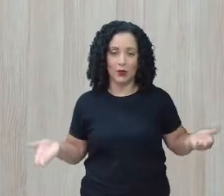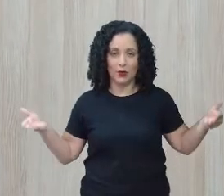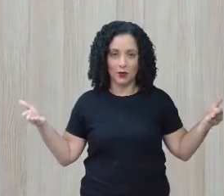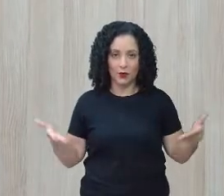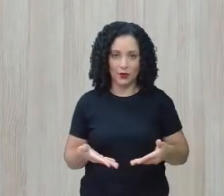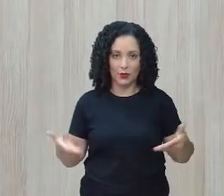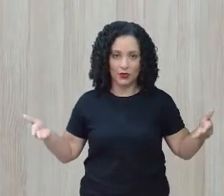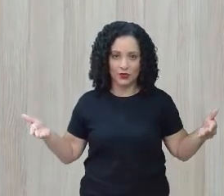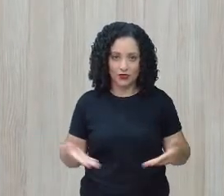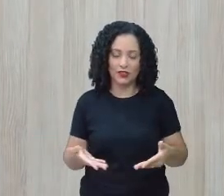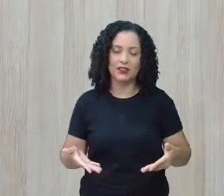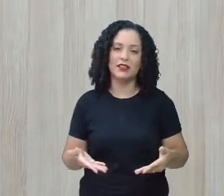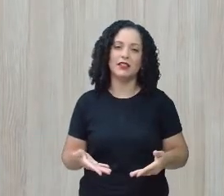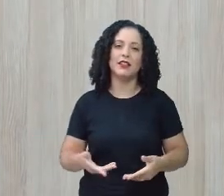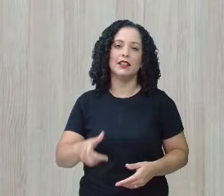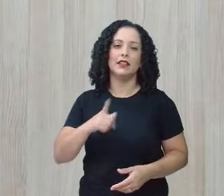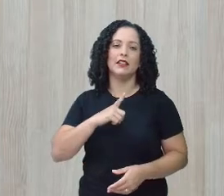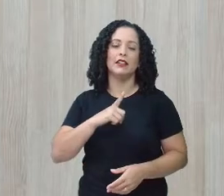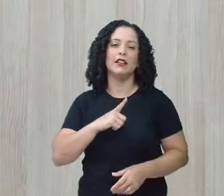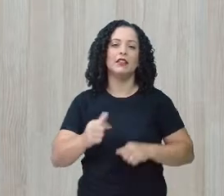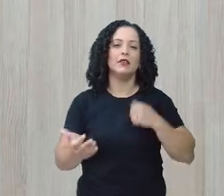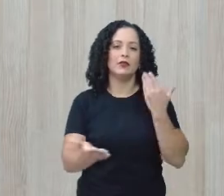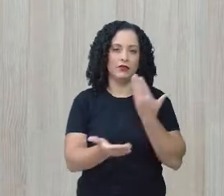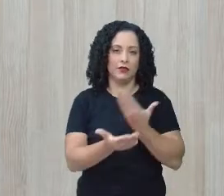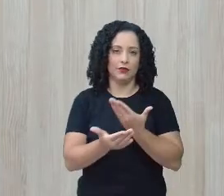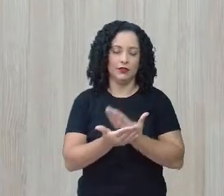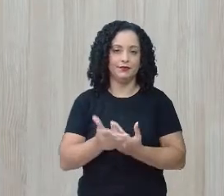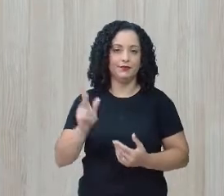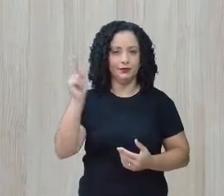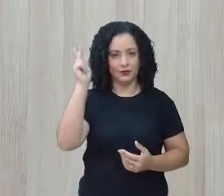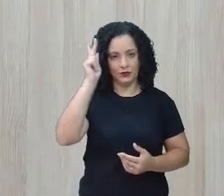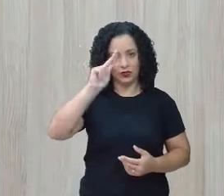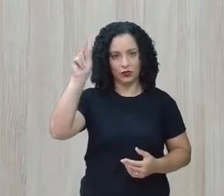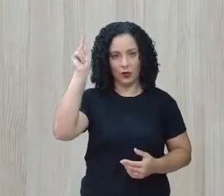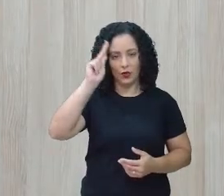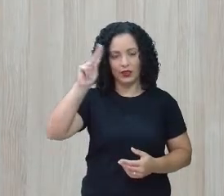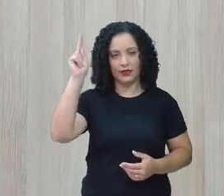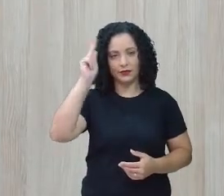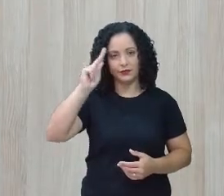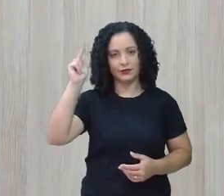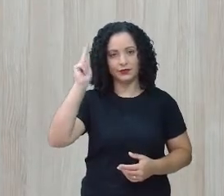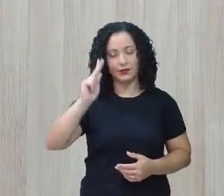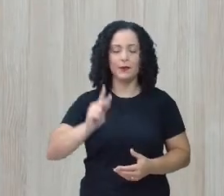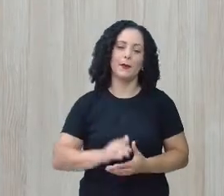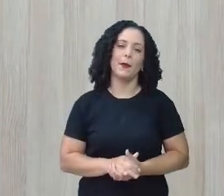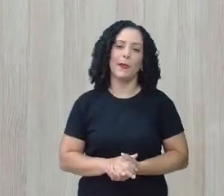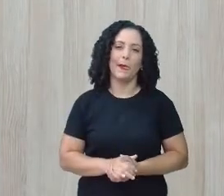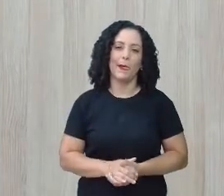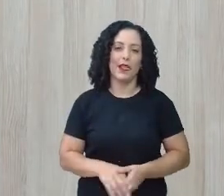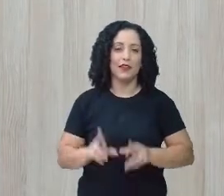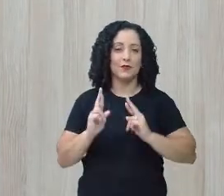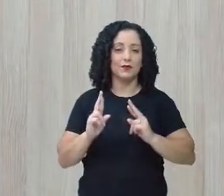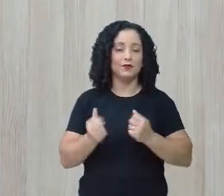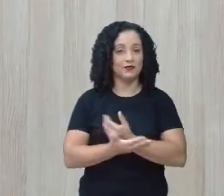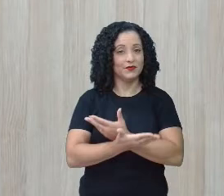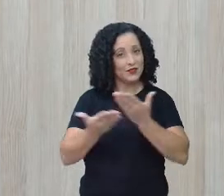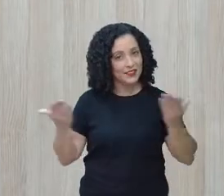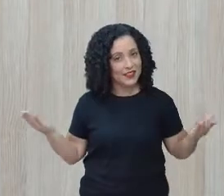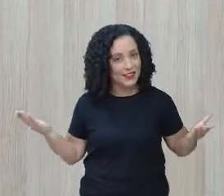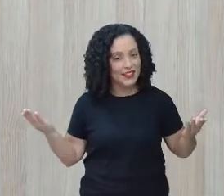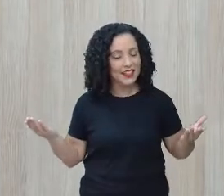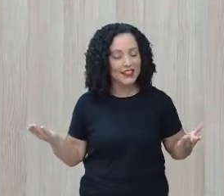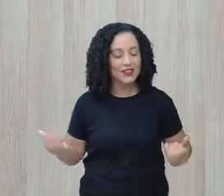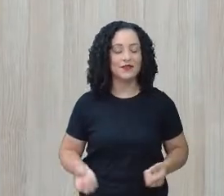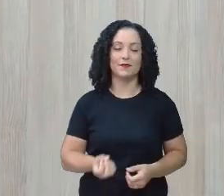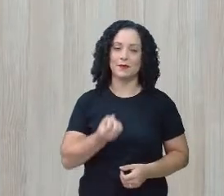hoje nós vamos para mais uma aula de história. Espero que todos e todas vocês